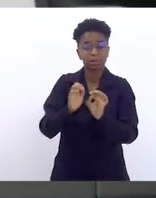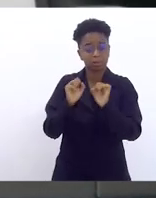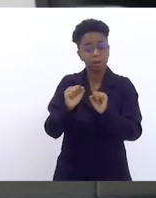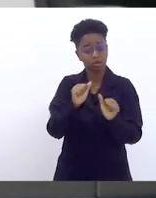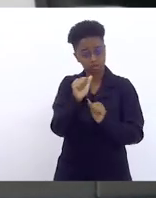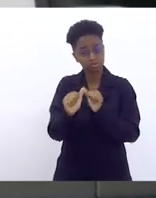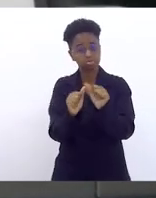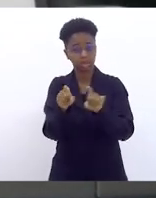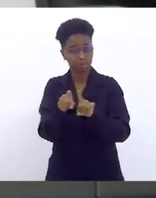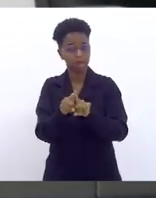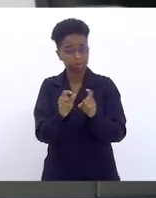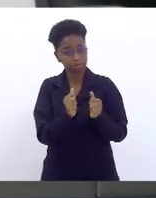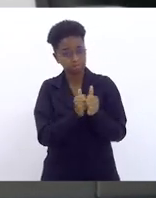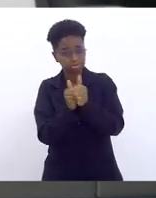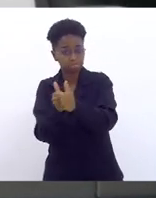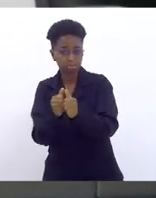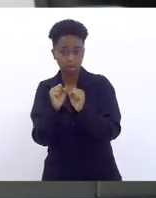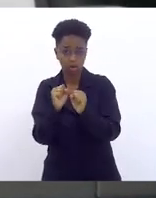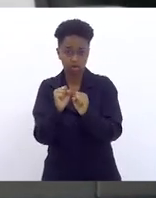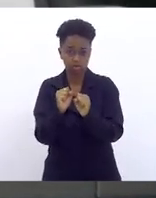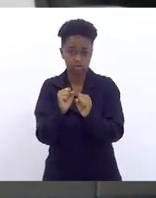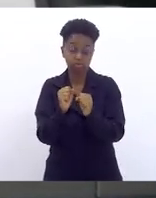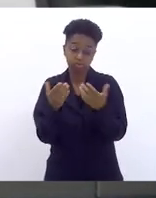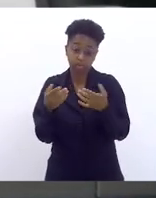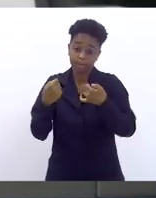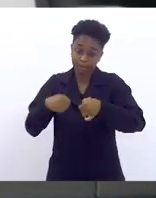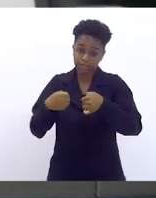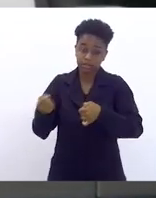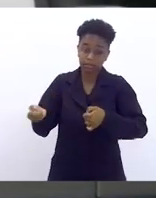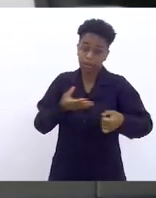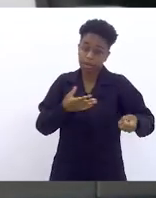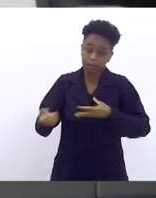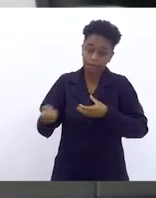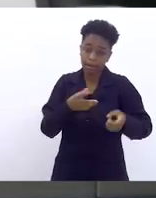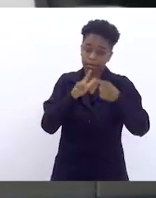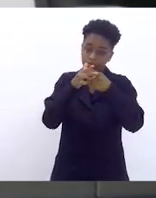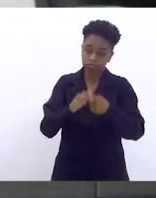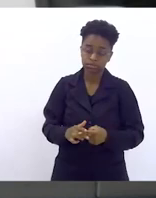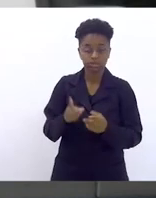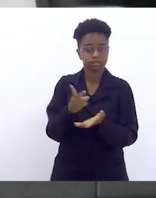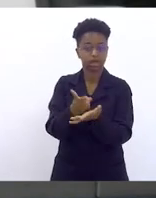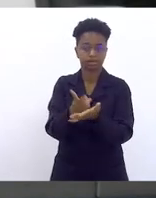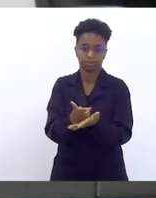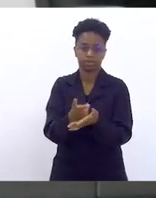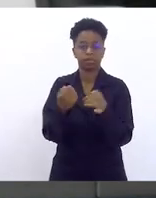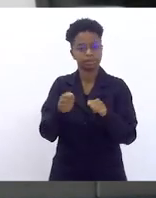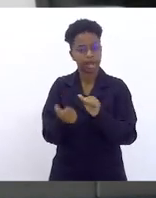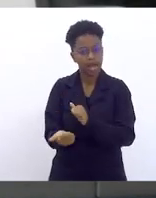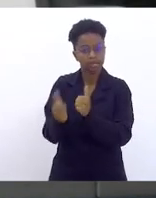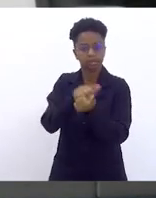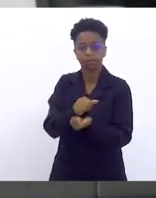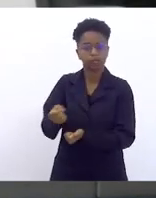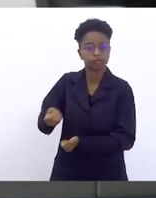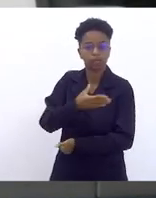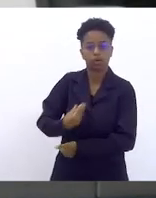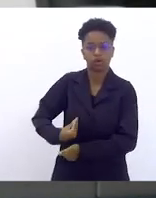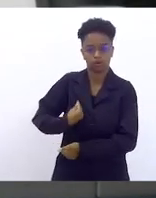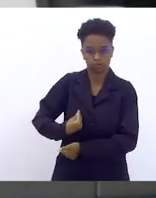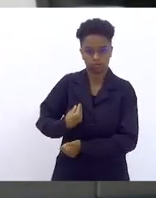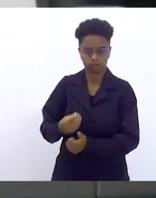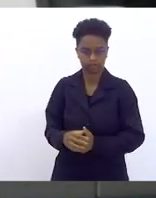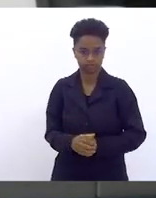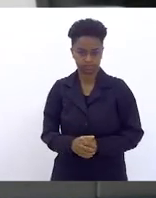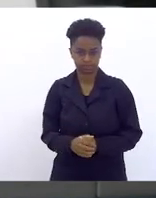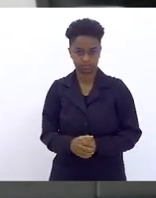é dinâmico então é necessário que ele se atualize permanentemente se adaptando as novas realidades